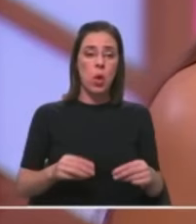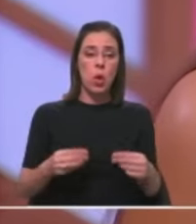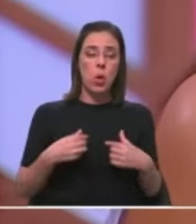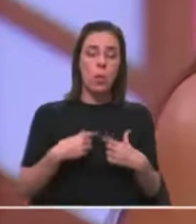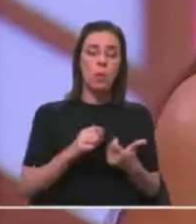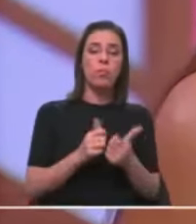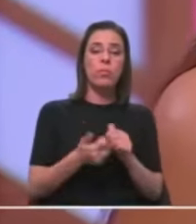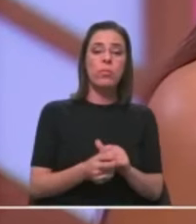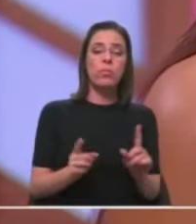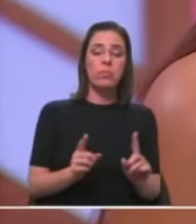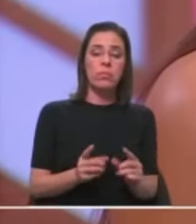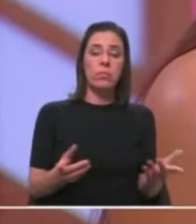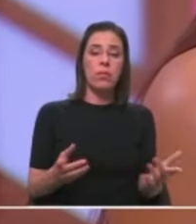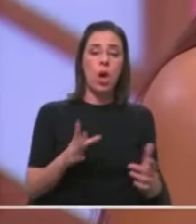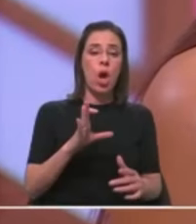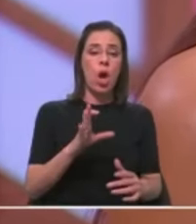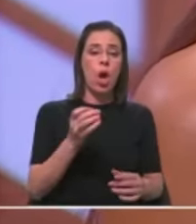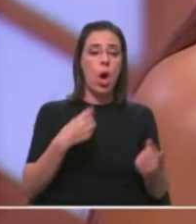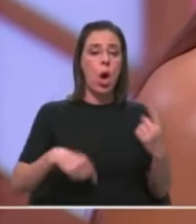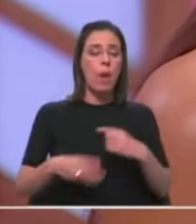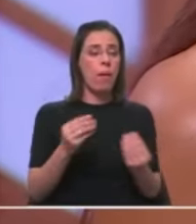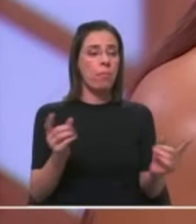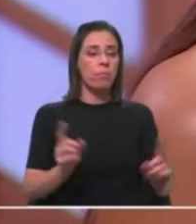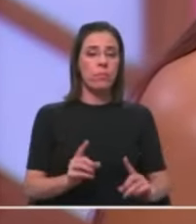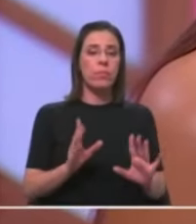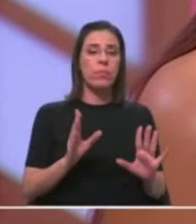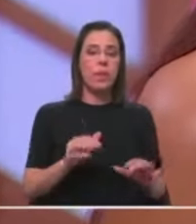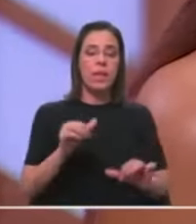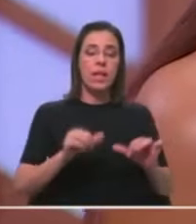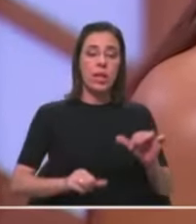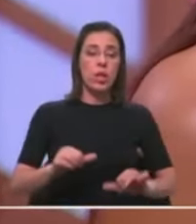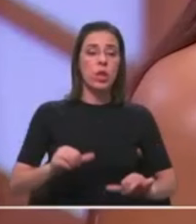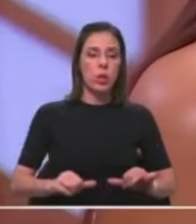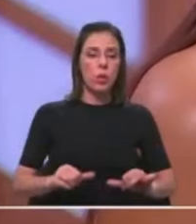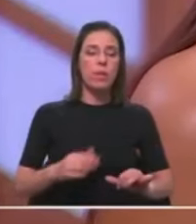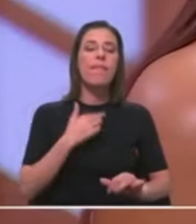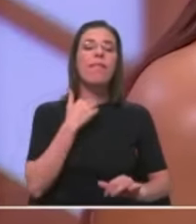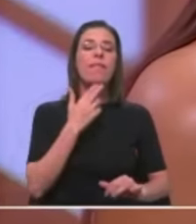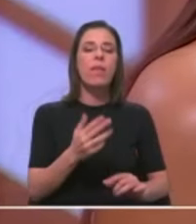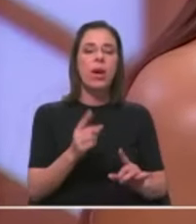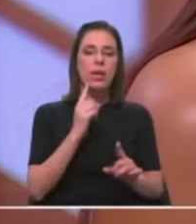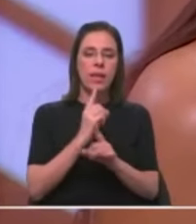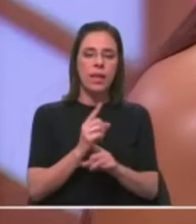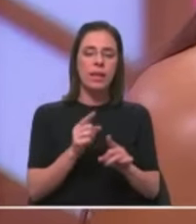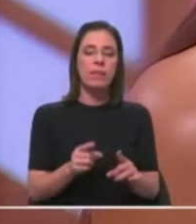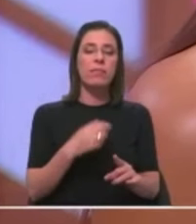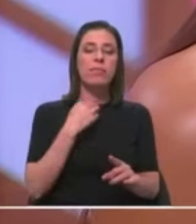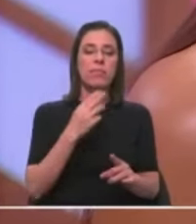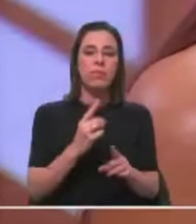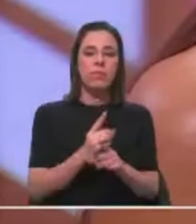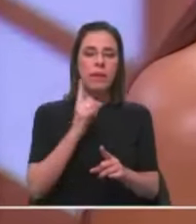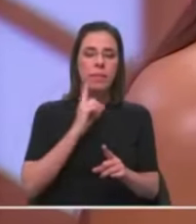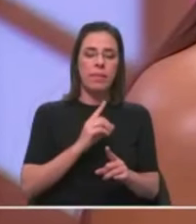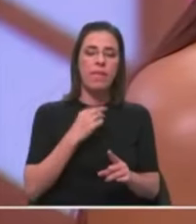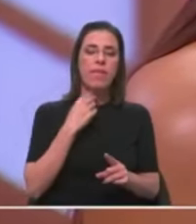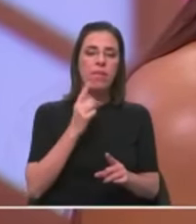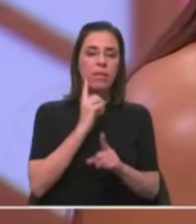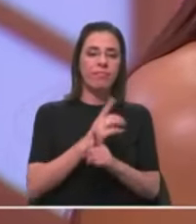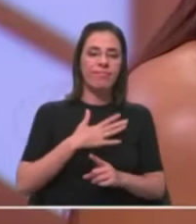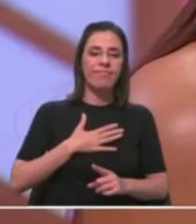essa transformação por parte das hormonas. Foi mais a parte cirúrgica. A voz? Tinha a voz assim ou ficou... Sim, sempre tive a voz